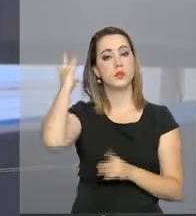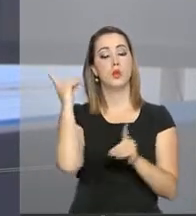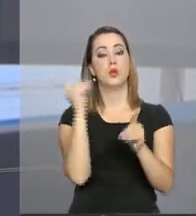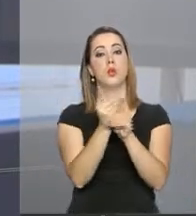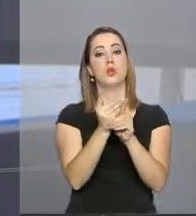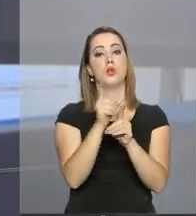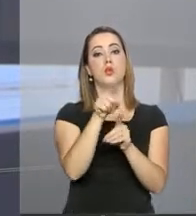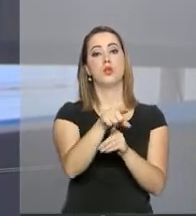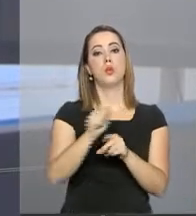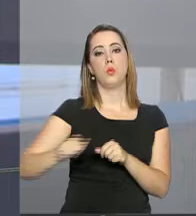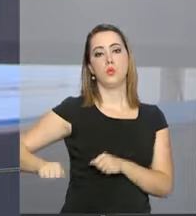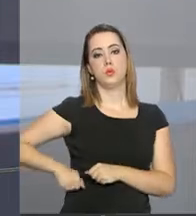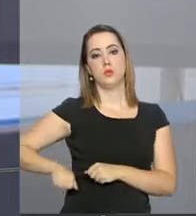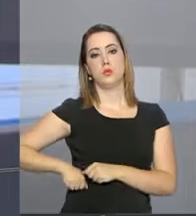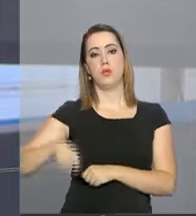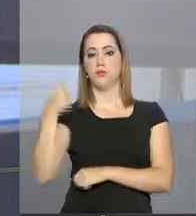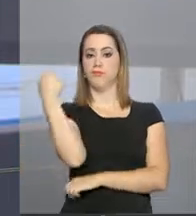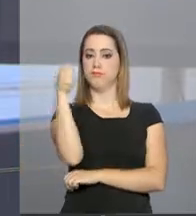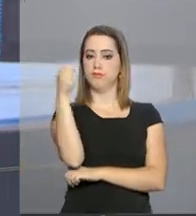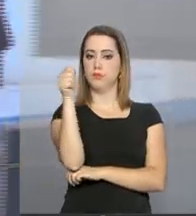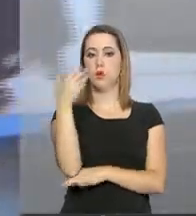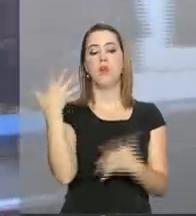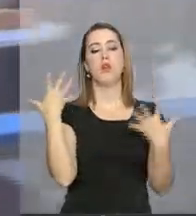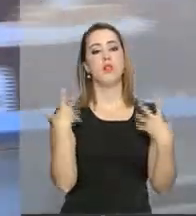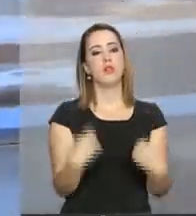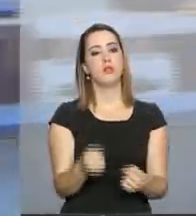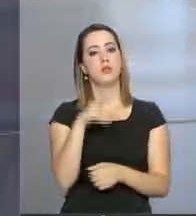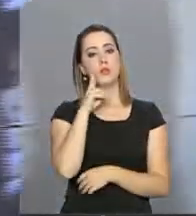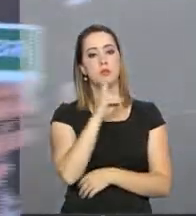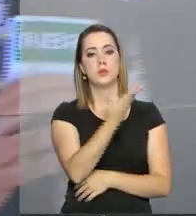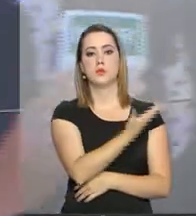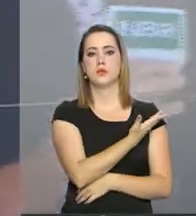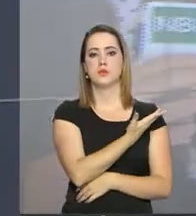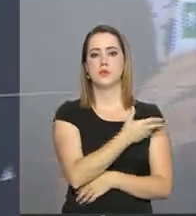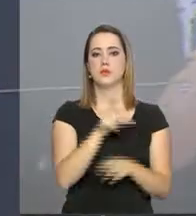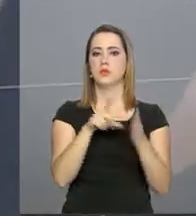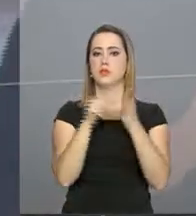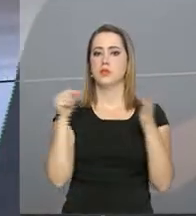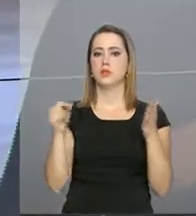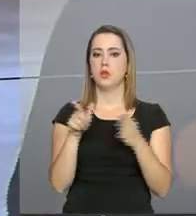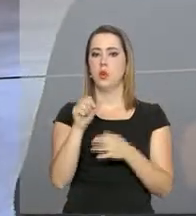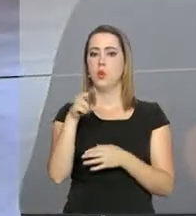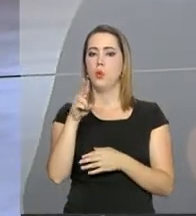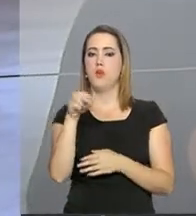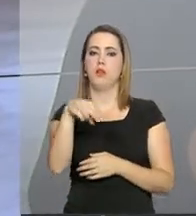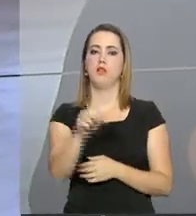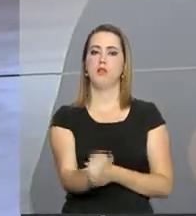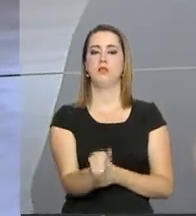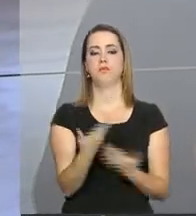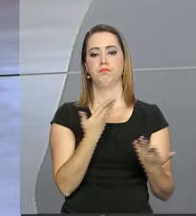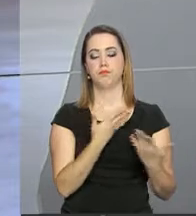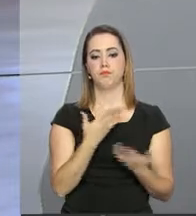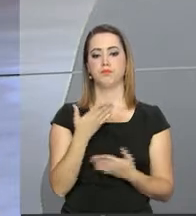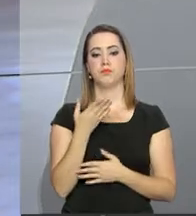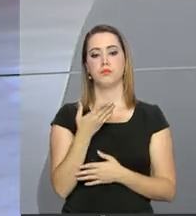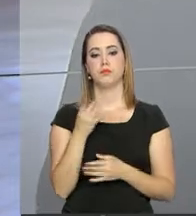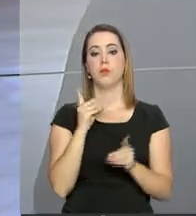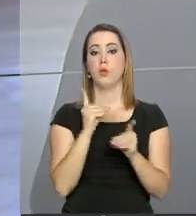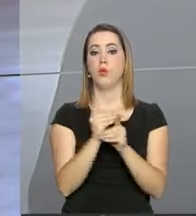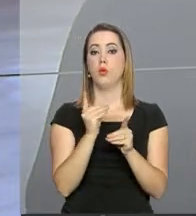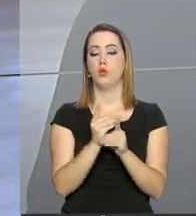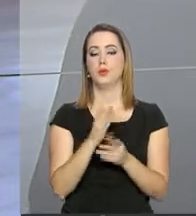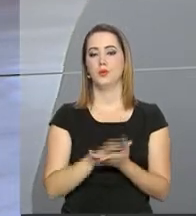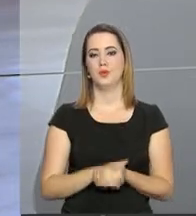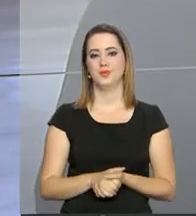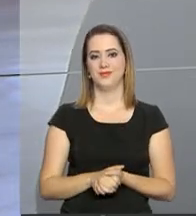a pouco a chanceler da Argentina. Então vamos agora ao Palácio do Planalto conversar com a repórter Luana Karen, que tem as informações para a gente sobre esse encontro. Olá,